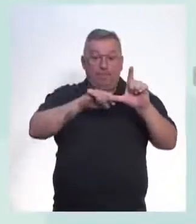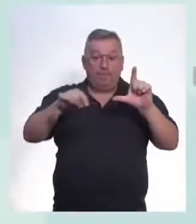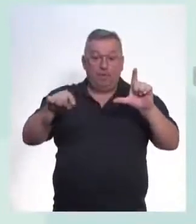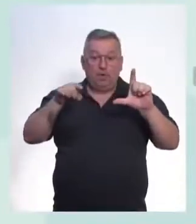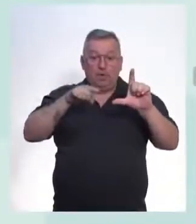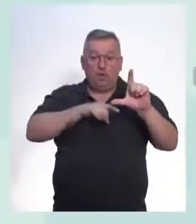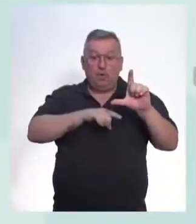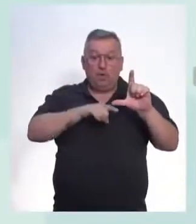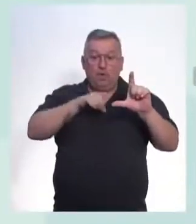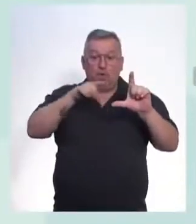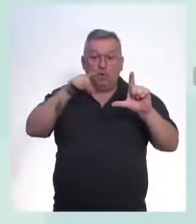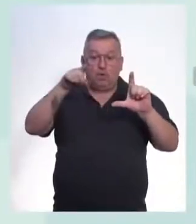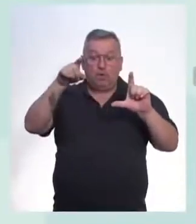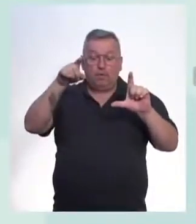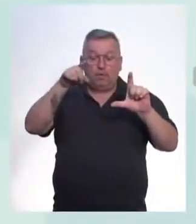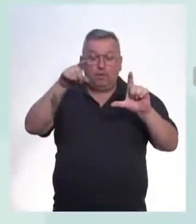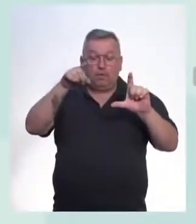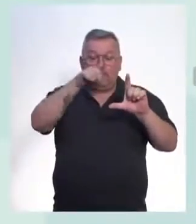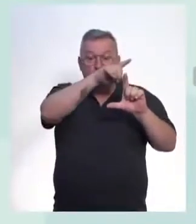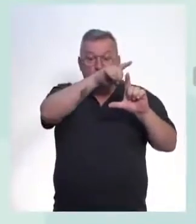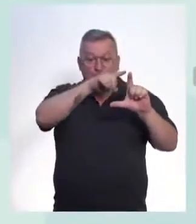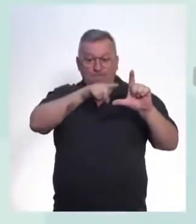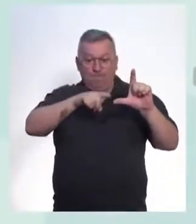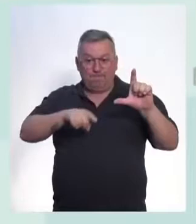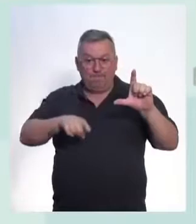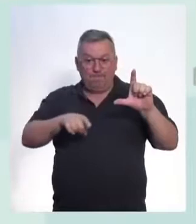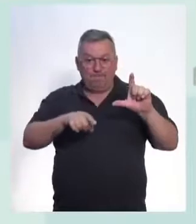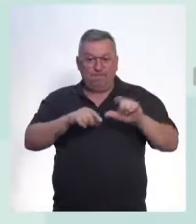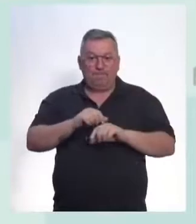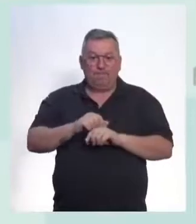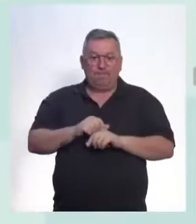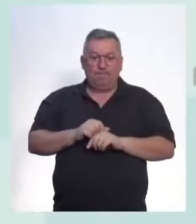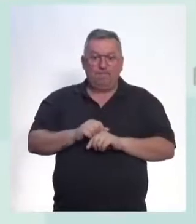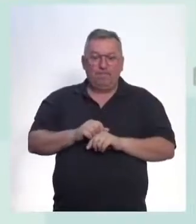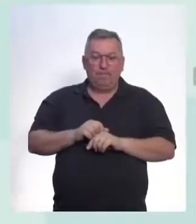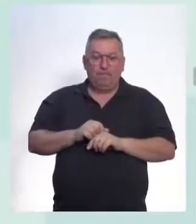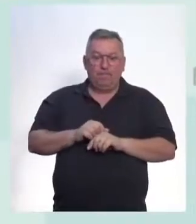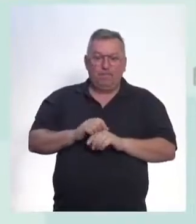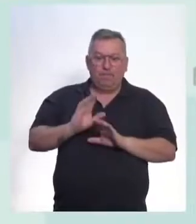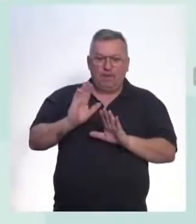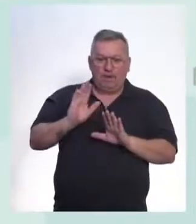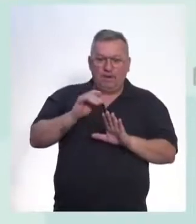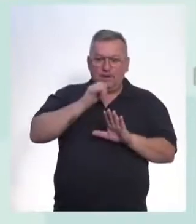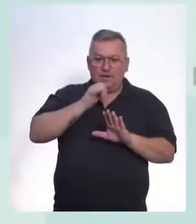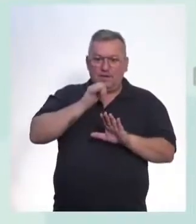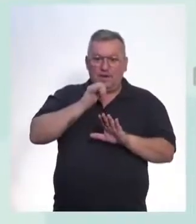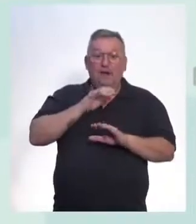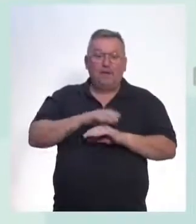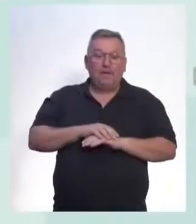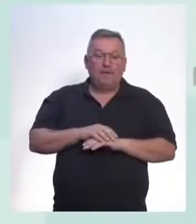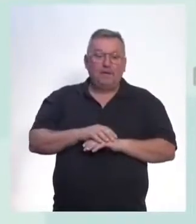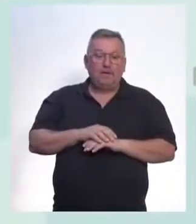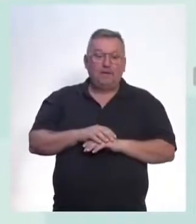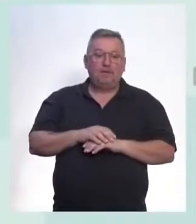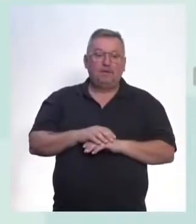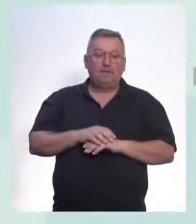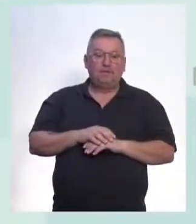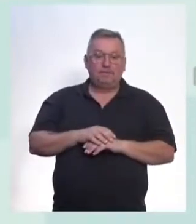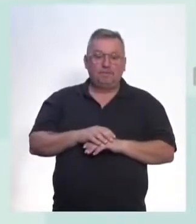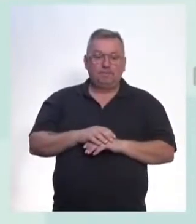qual equação? Y. Opa, que o meu não apareceu. Vamos lá.